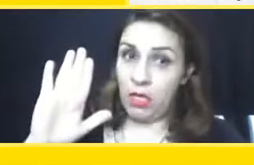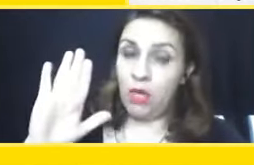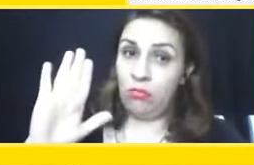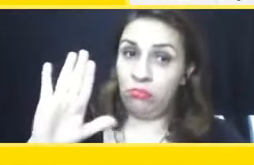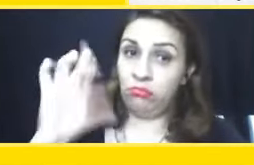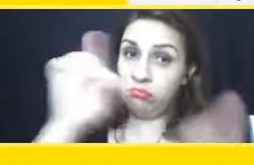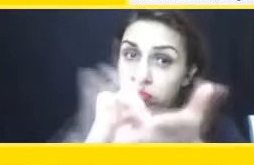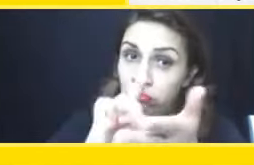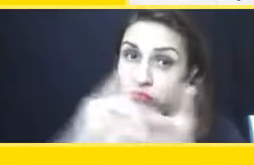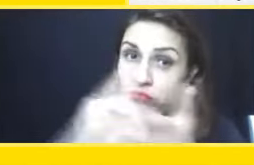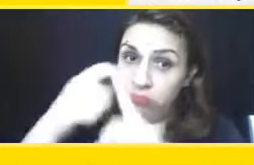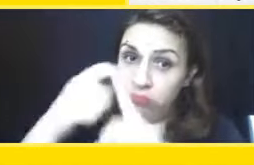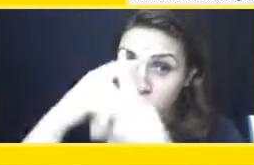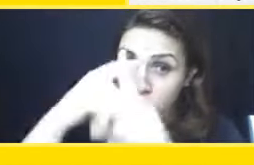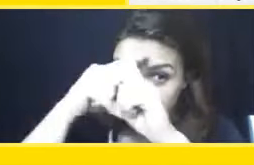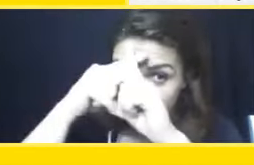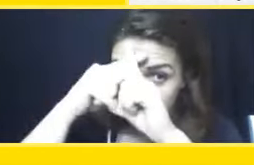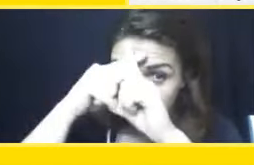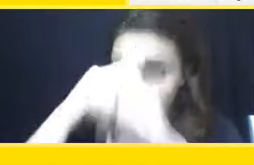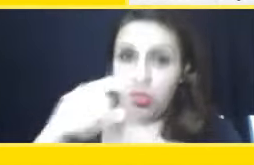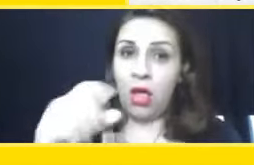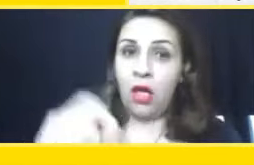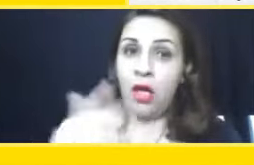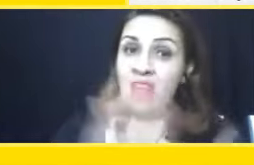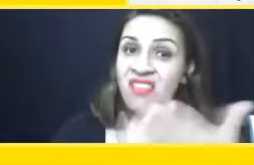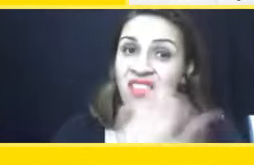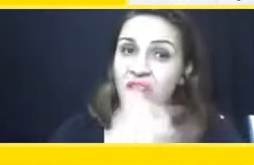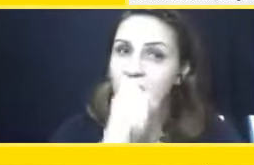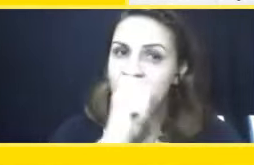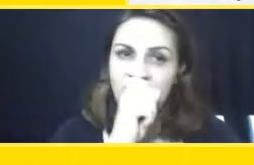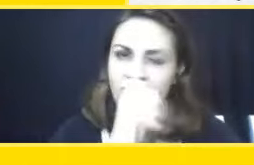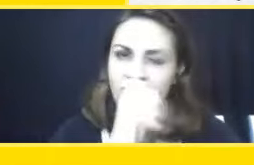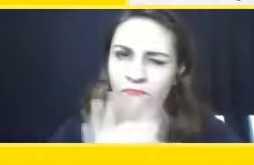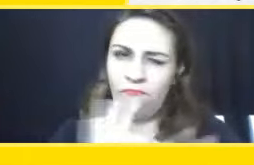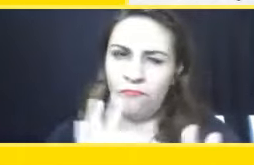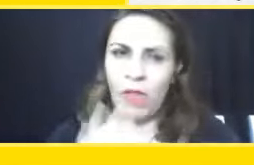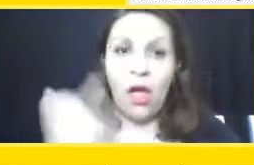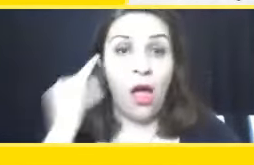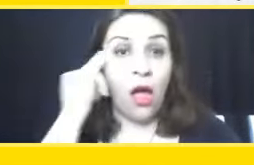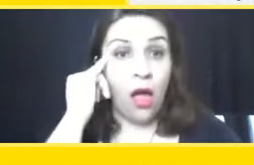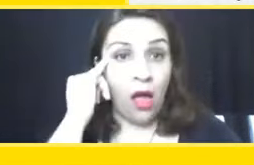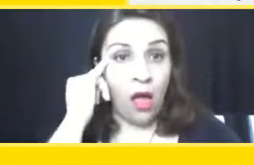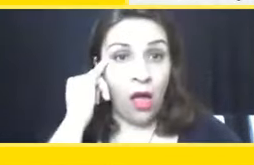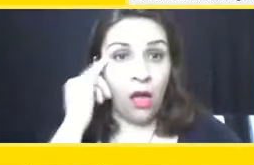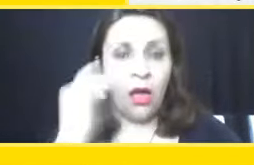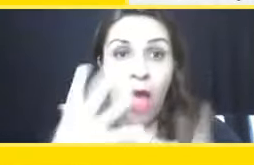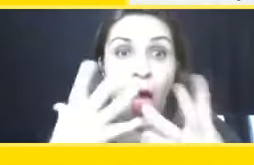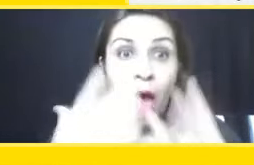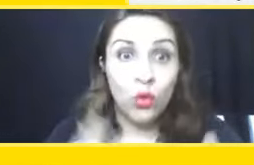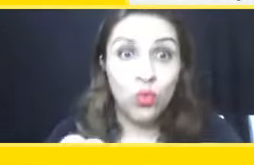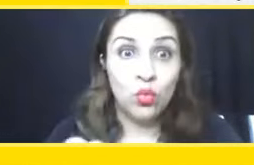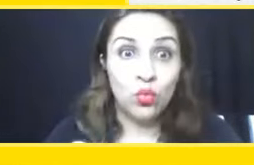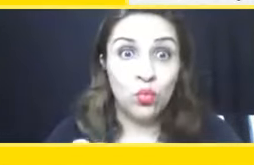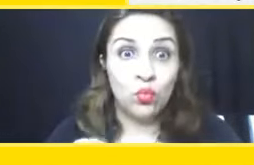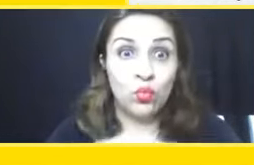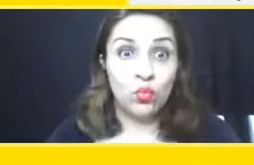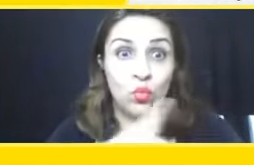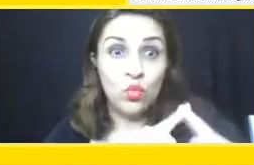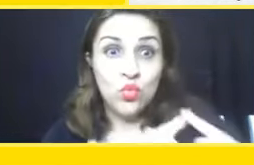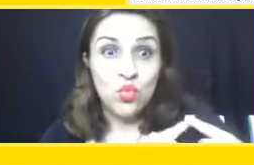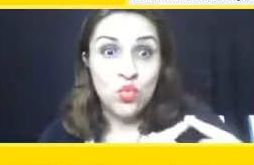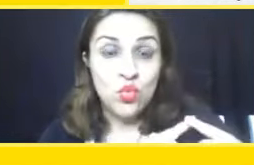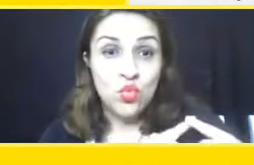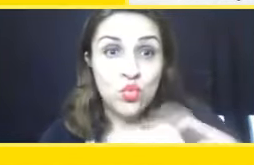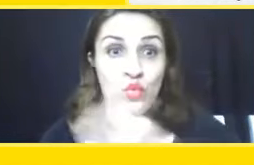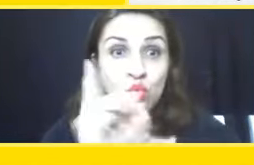na Ceilândia e não cumpriu. E aí o governador teve que assumir essa responsabilidade e me